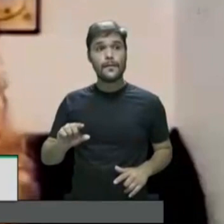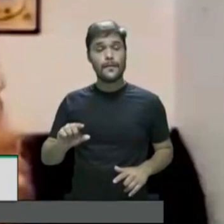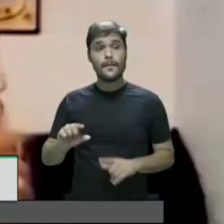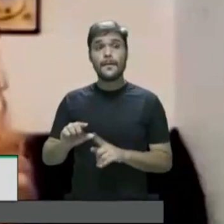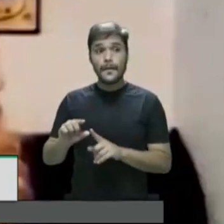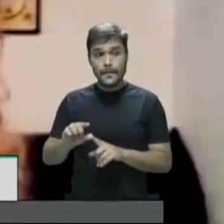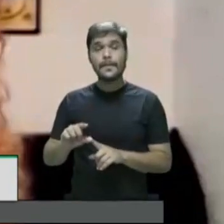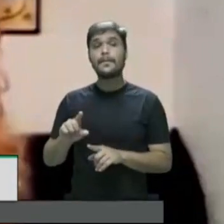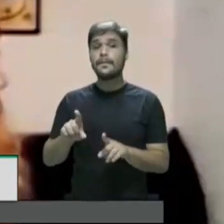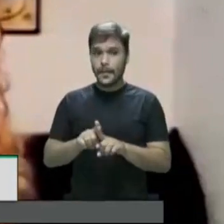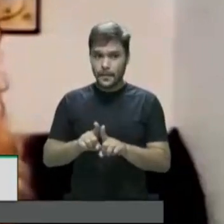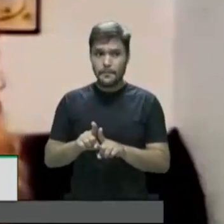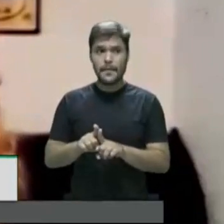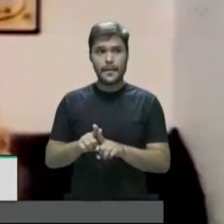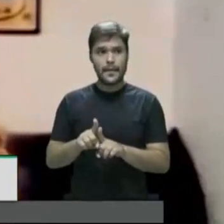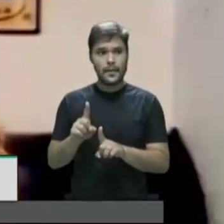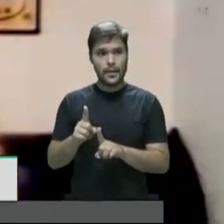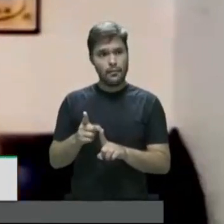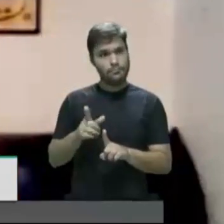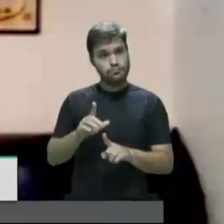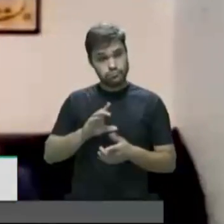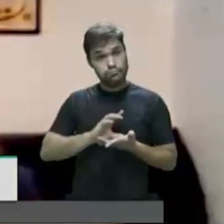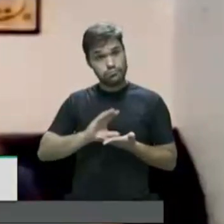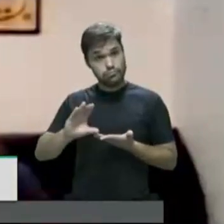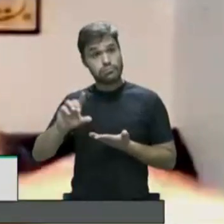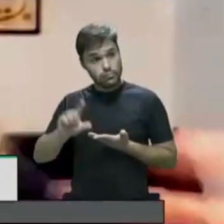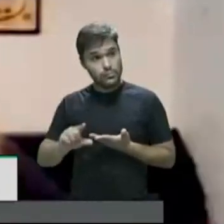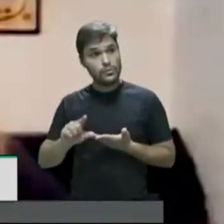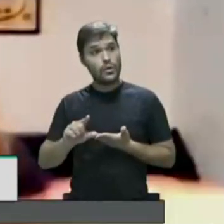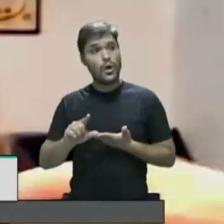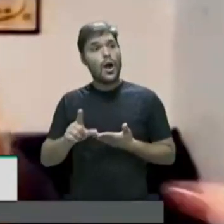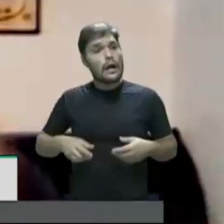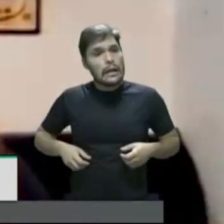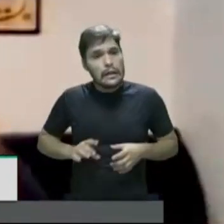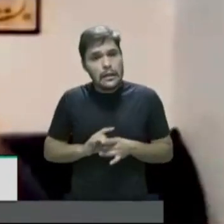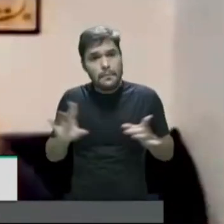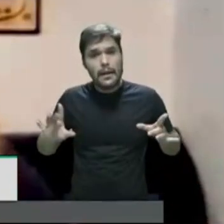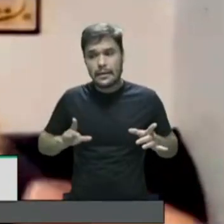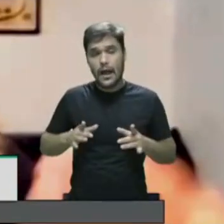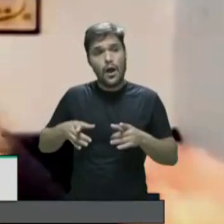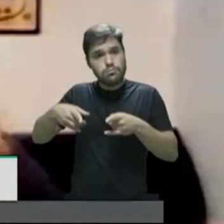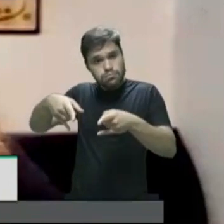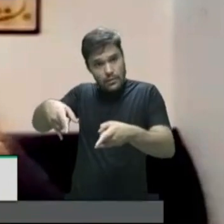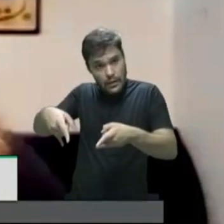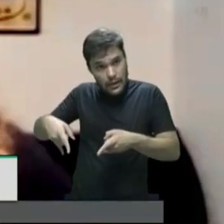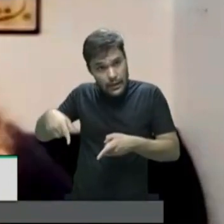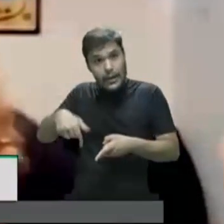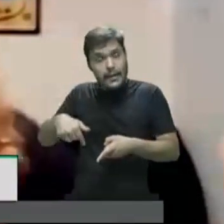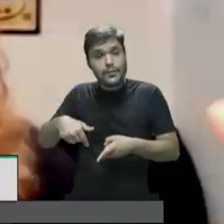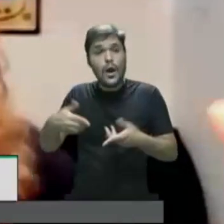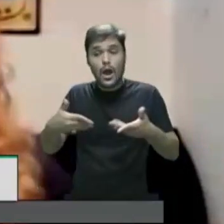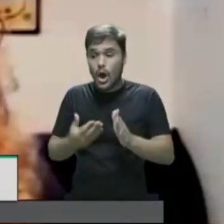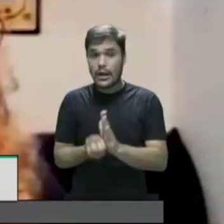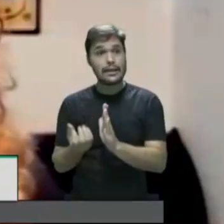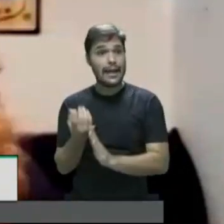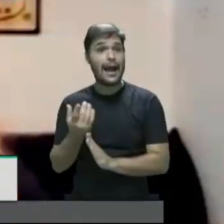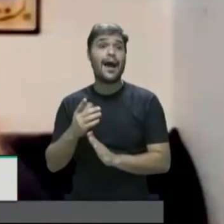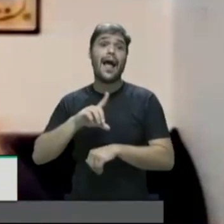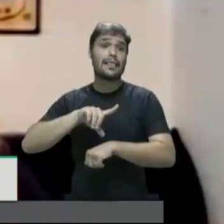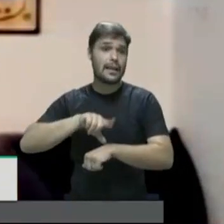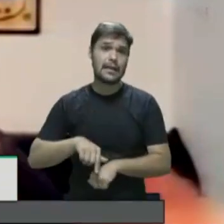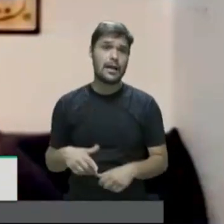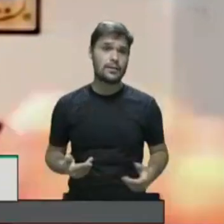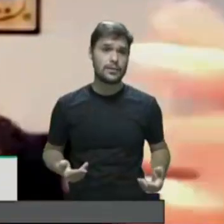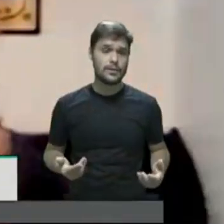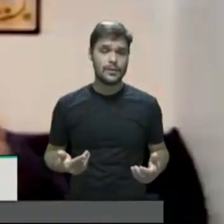financiamento, inclusive, mesmo com os recursos existentes, a habilitação dos leitos dos estados é tardio. O financiamento